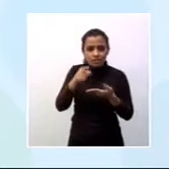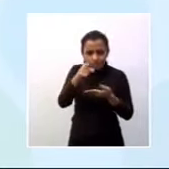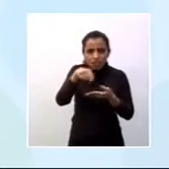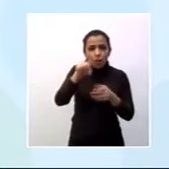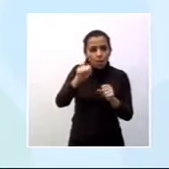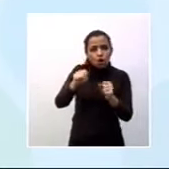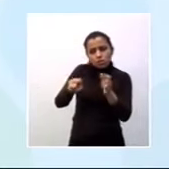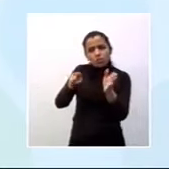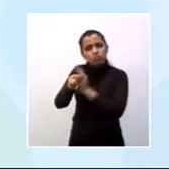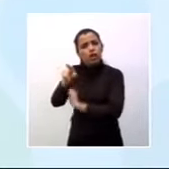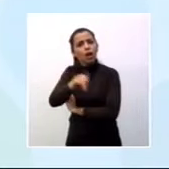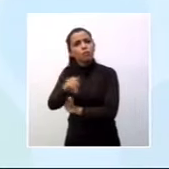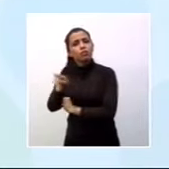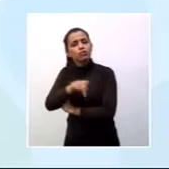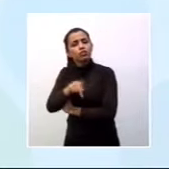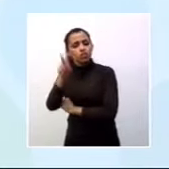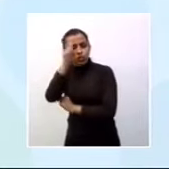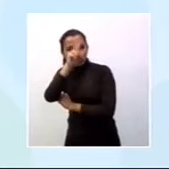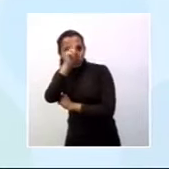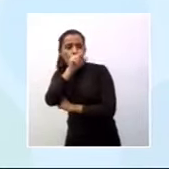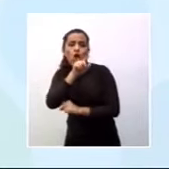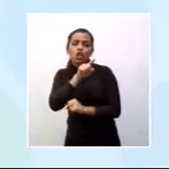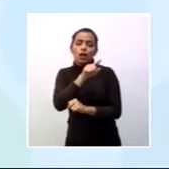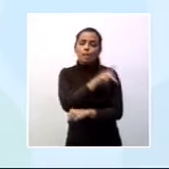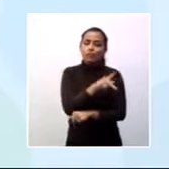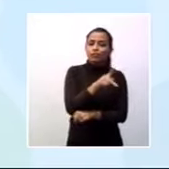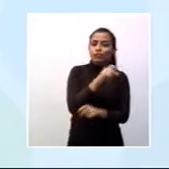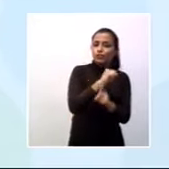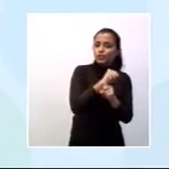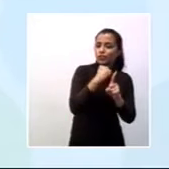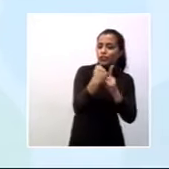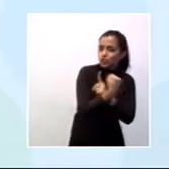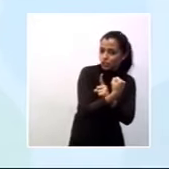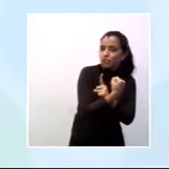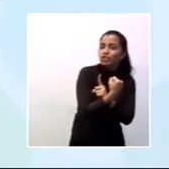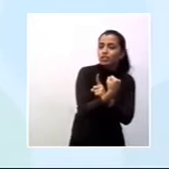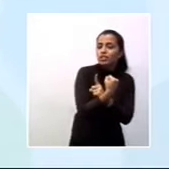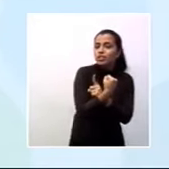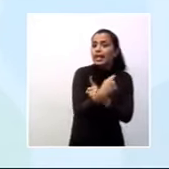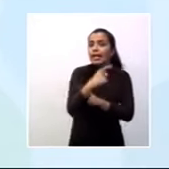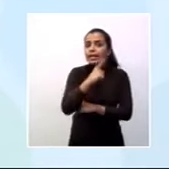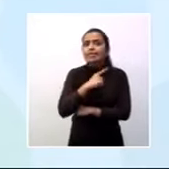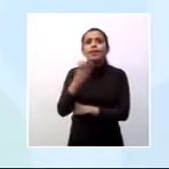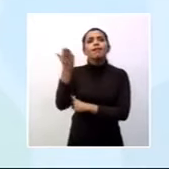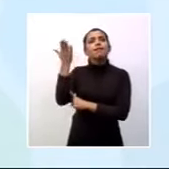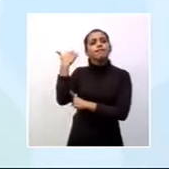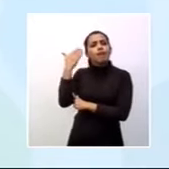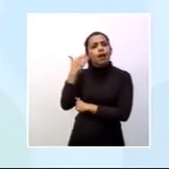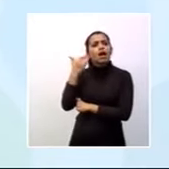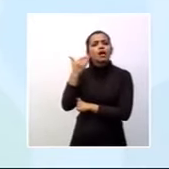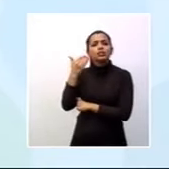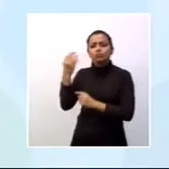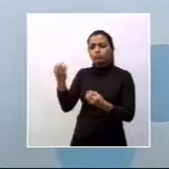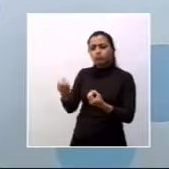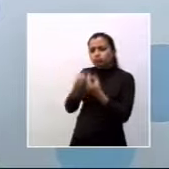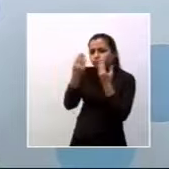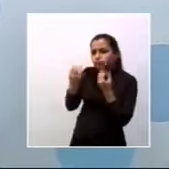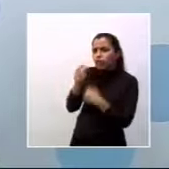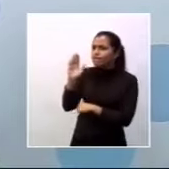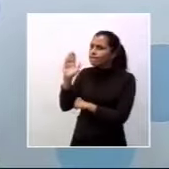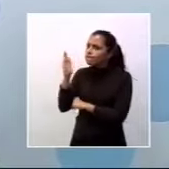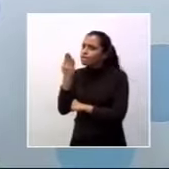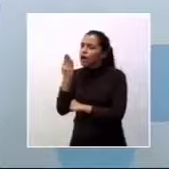sociologia ou até de outras disciplinas que usaram notícias falsas que circularam aí durante toda a nossa história